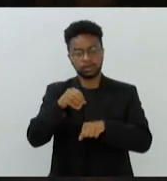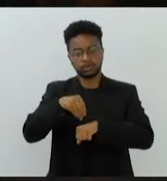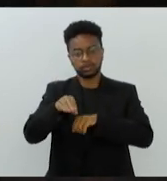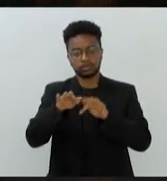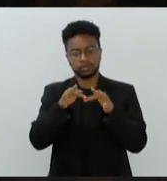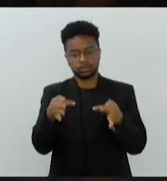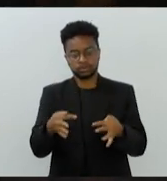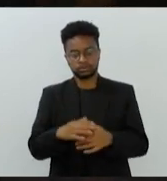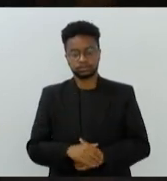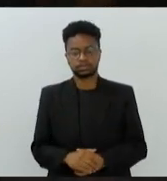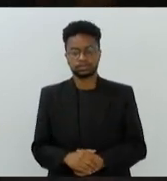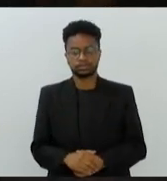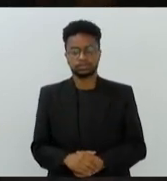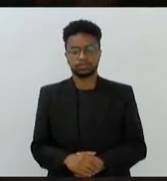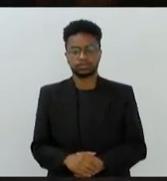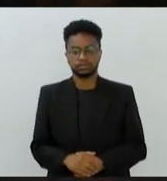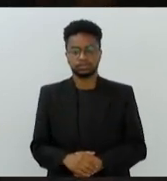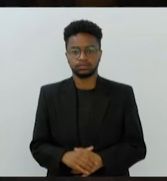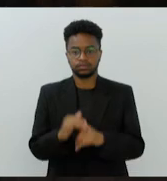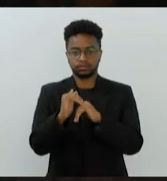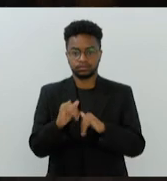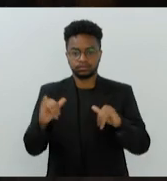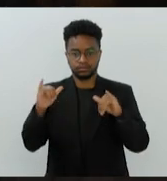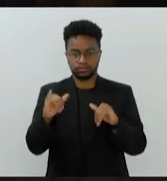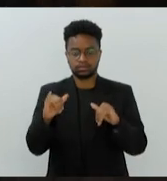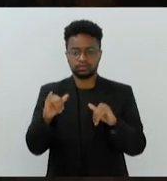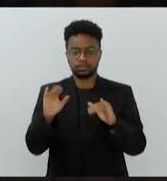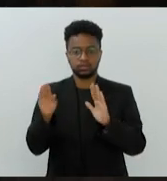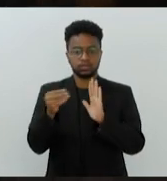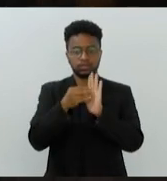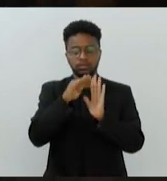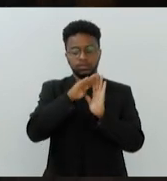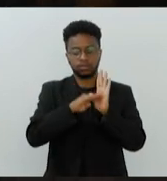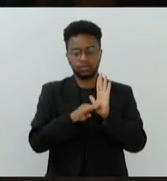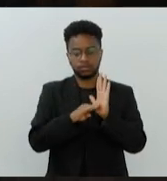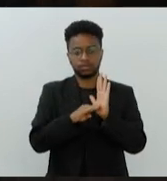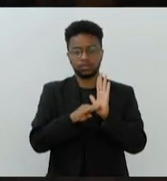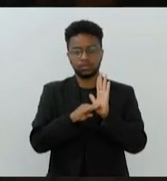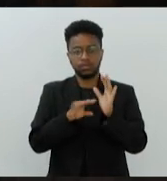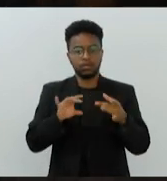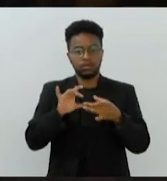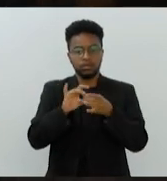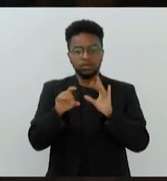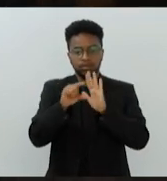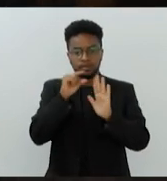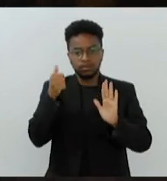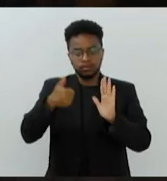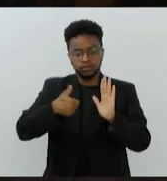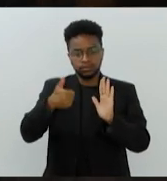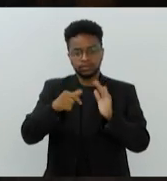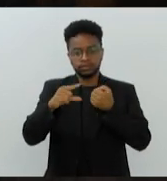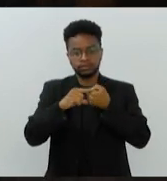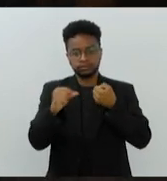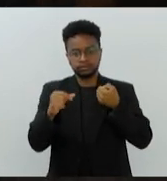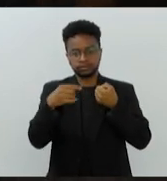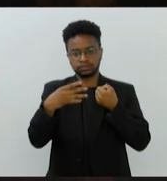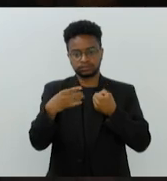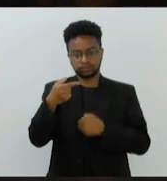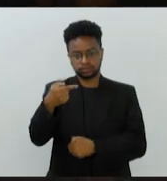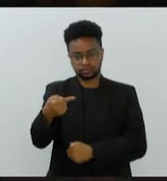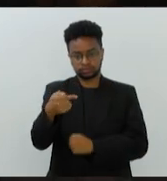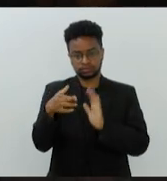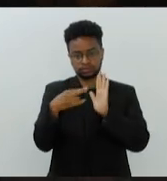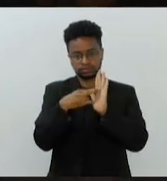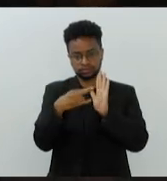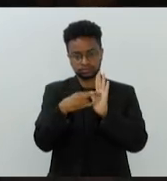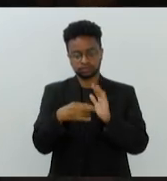Simples. Anuncio incluídos na ordem do dia, de acordo com o parágrafo 1º do artigo 47 do